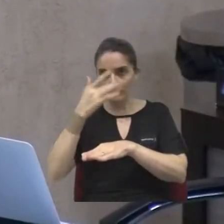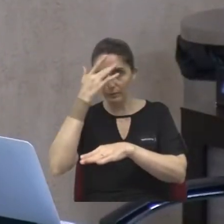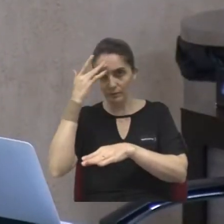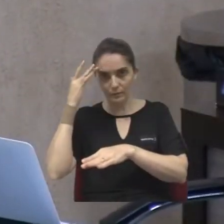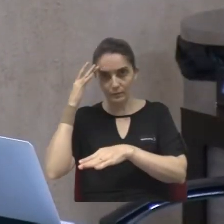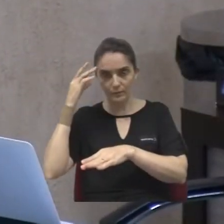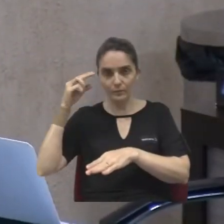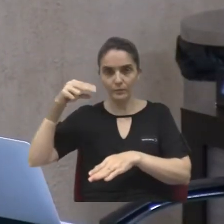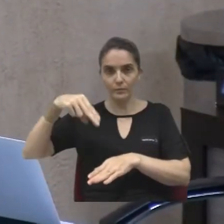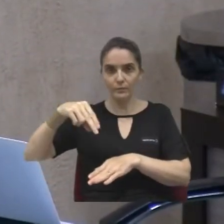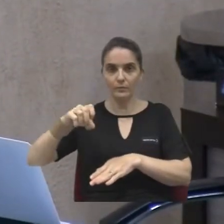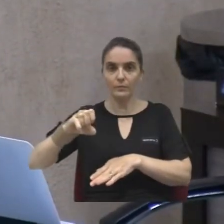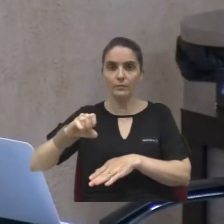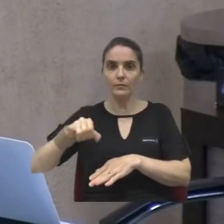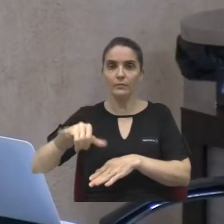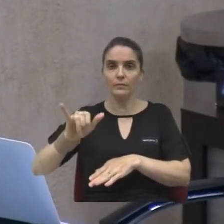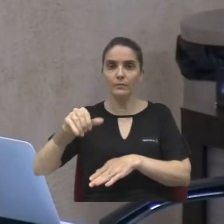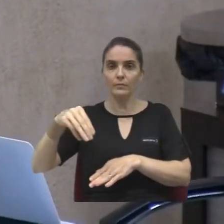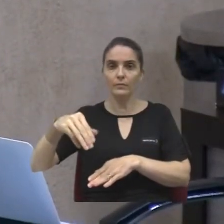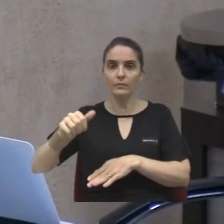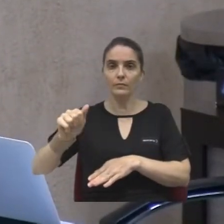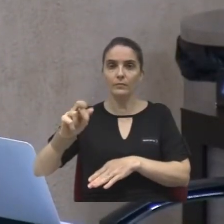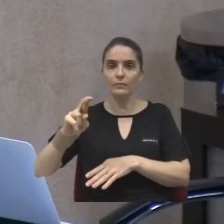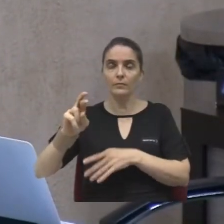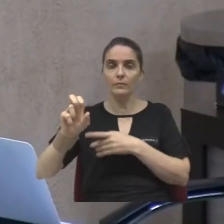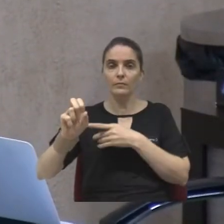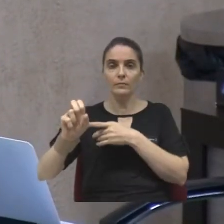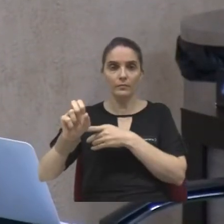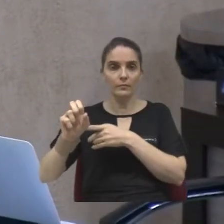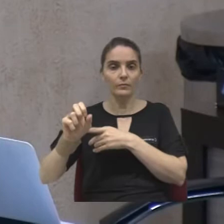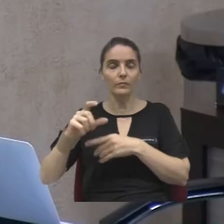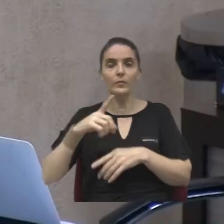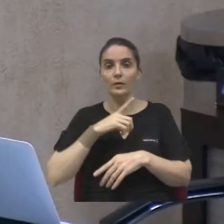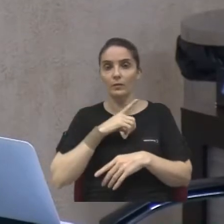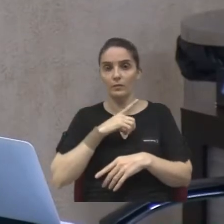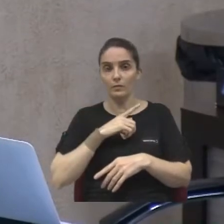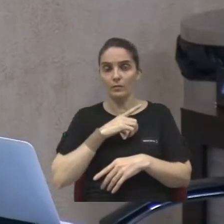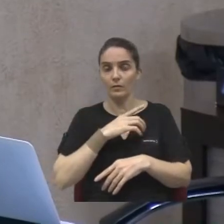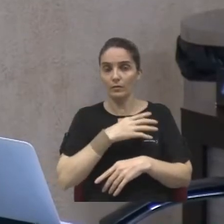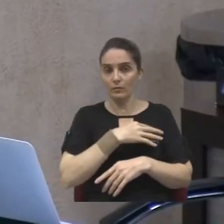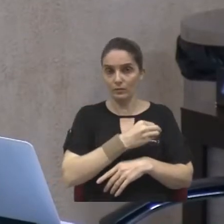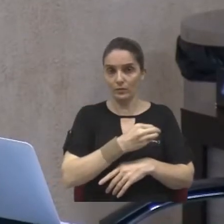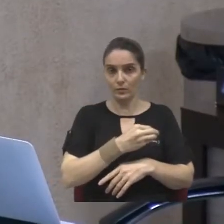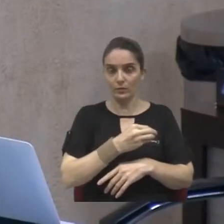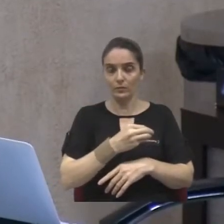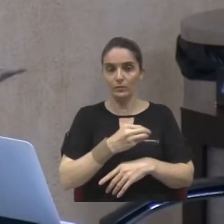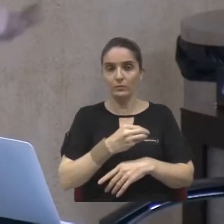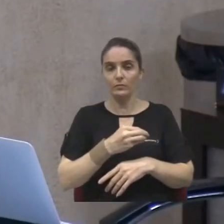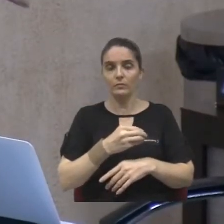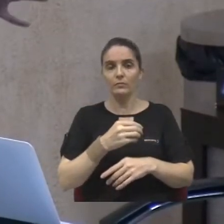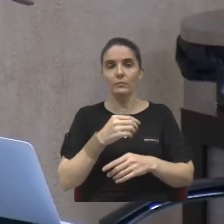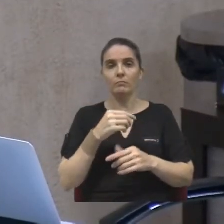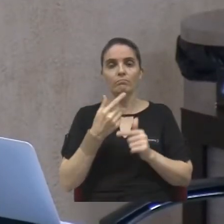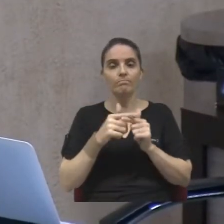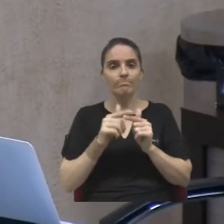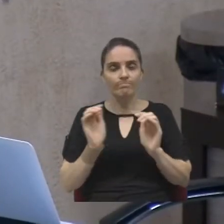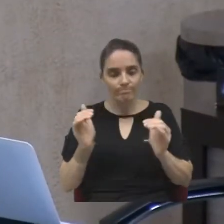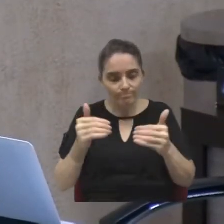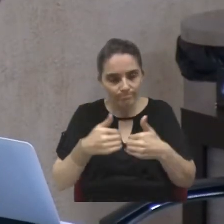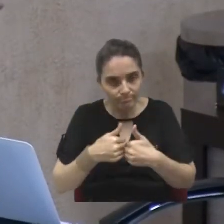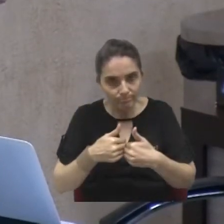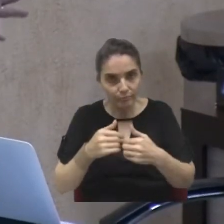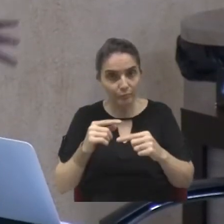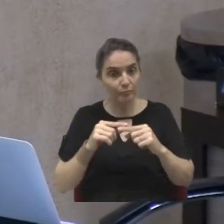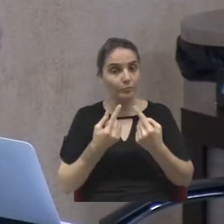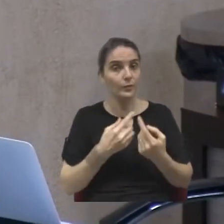do famoso jogador, que tem filho TEA, e ele está fora de uma escola que tenha algum